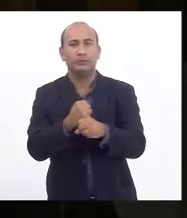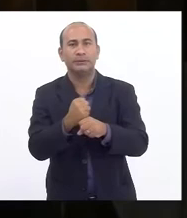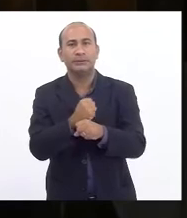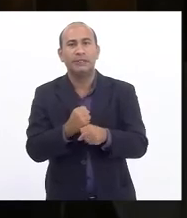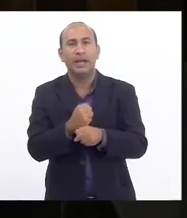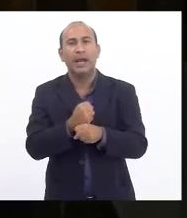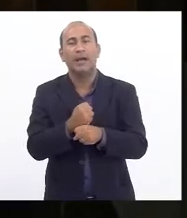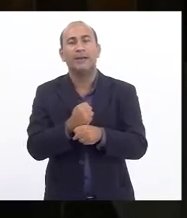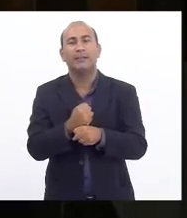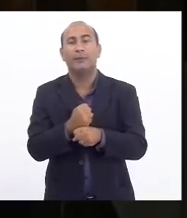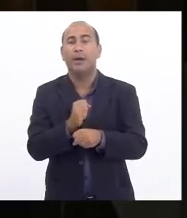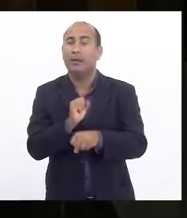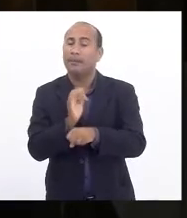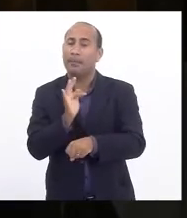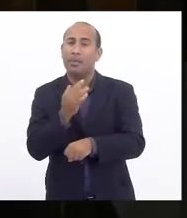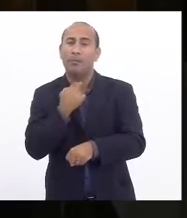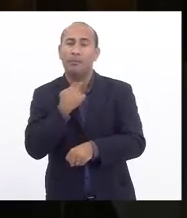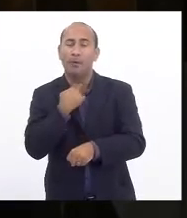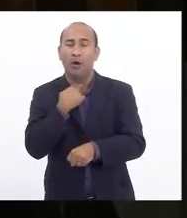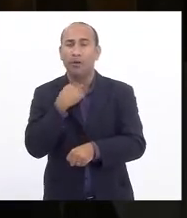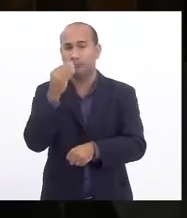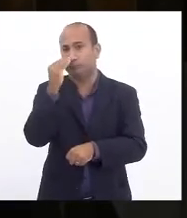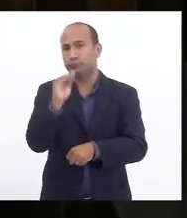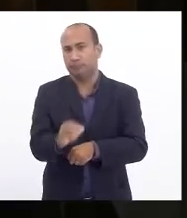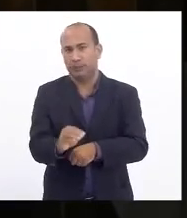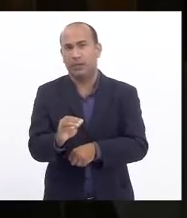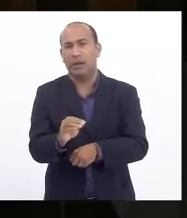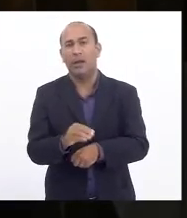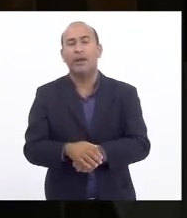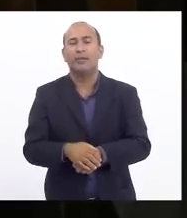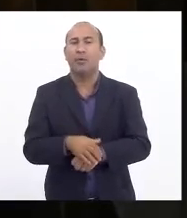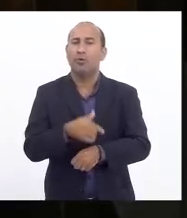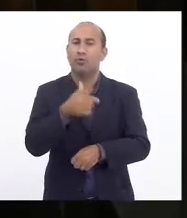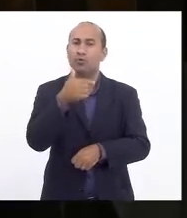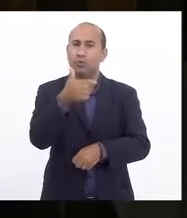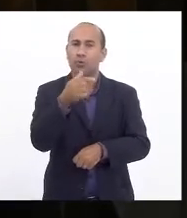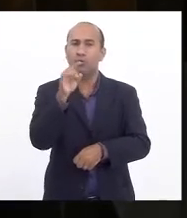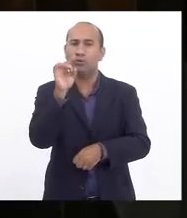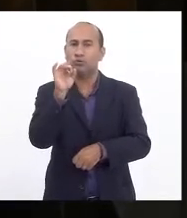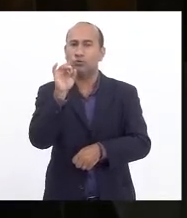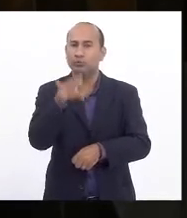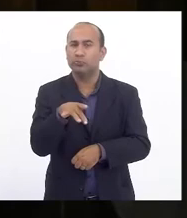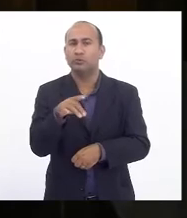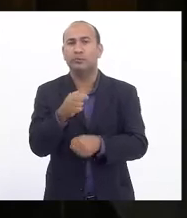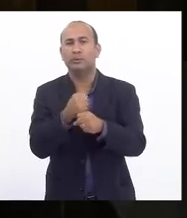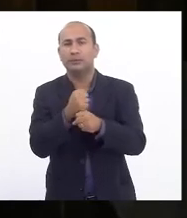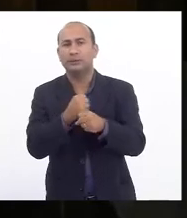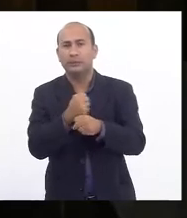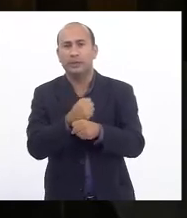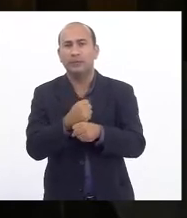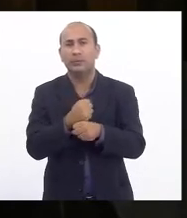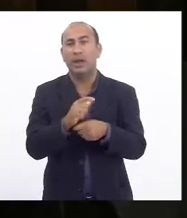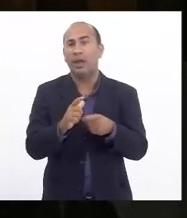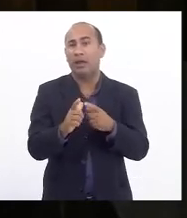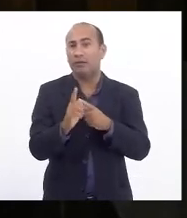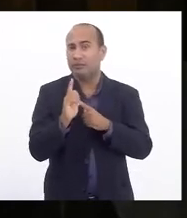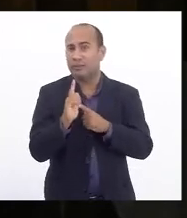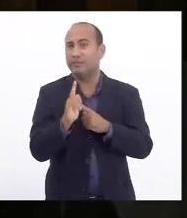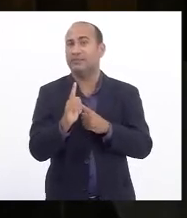ponta de esperança não podem ser desperdiçadas então esses últimos dois anos como a dívida estava de maneira